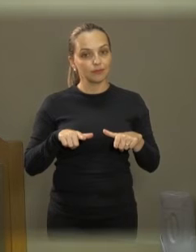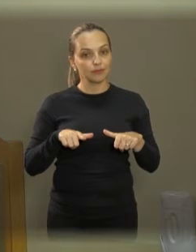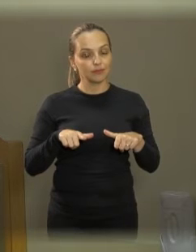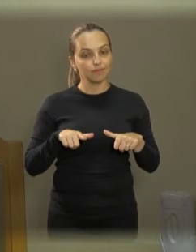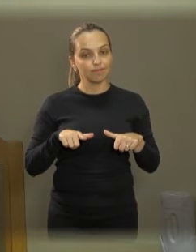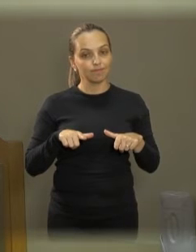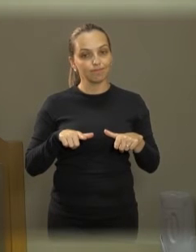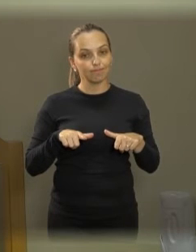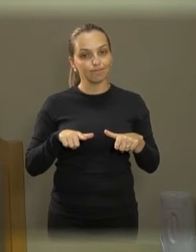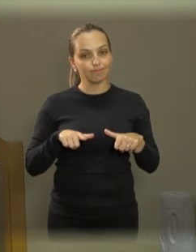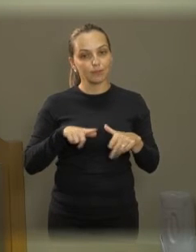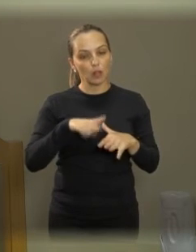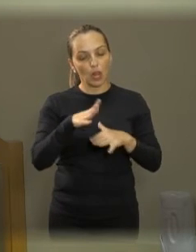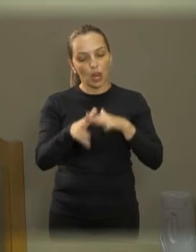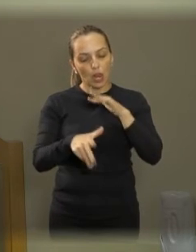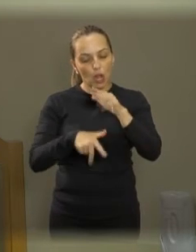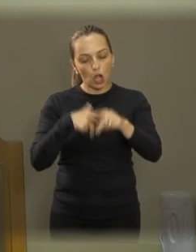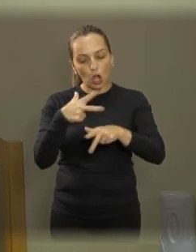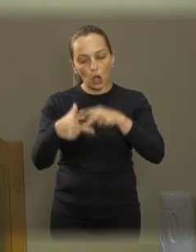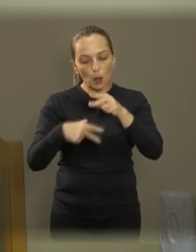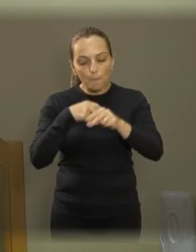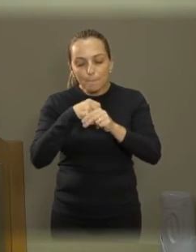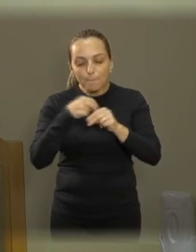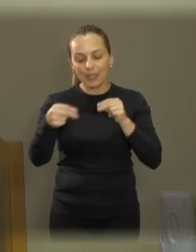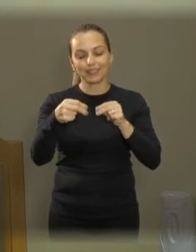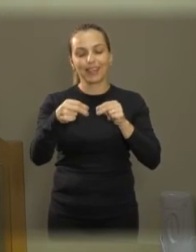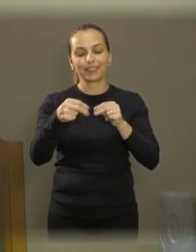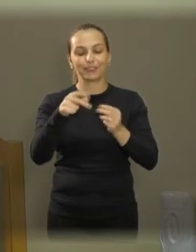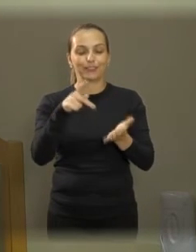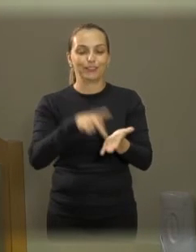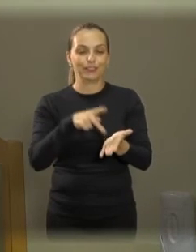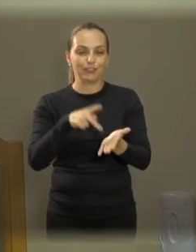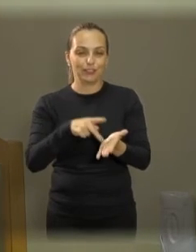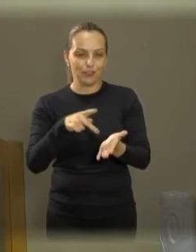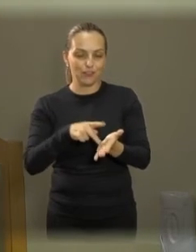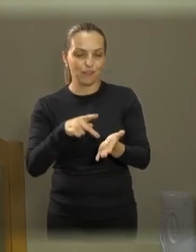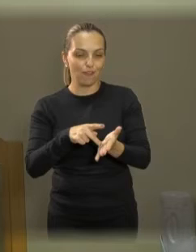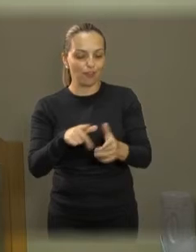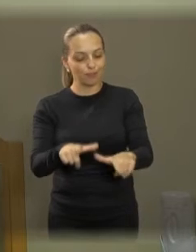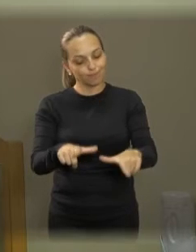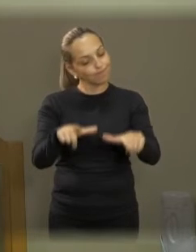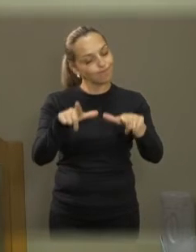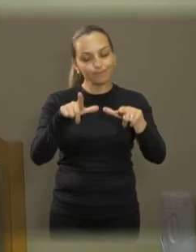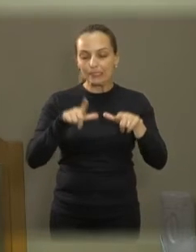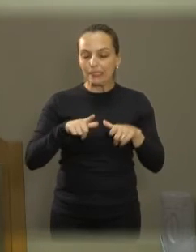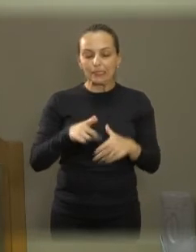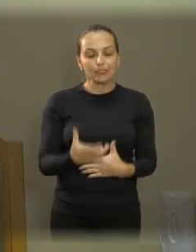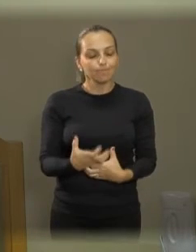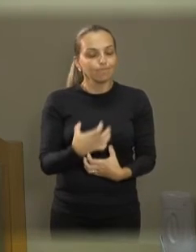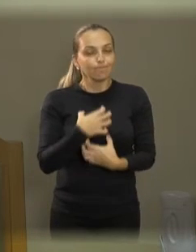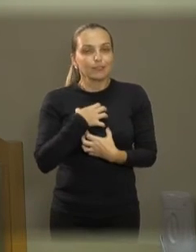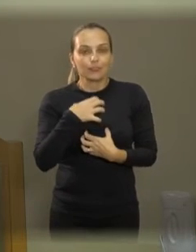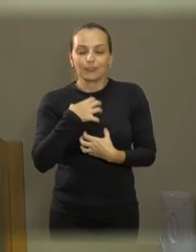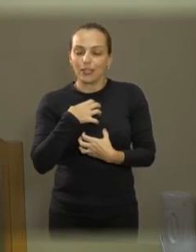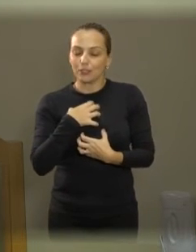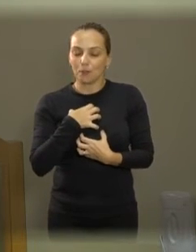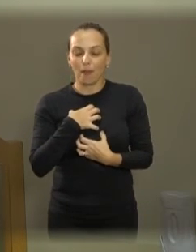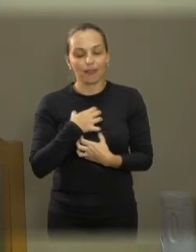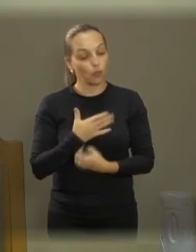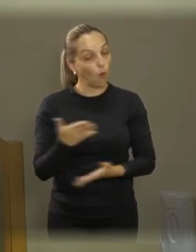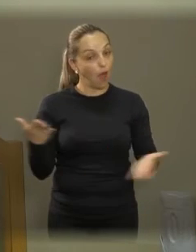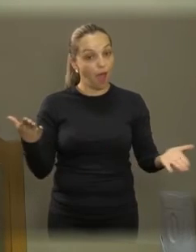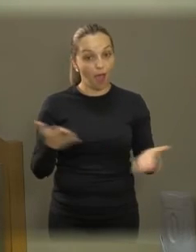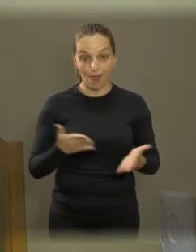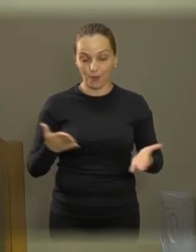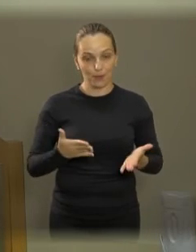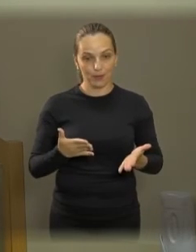um grande presente para o professor Marcos. Essa é a realidade, esse é o sentimento de momento e de presente.